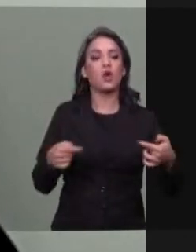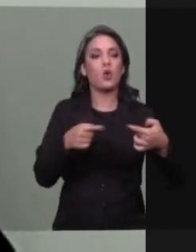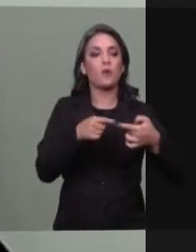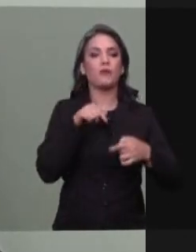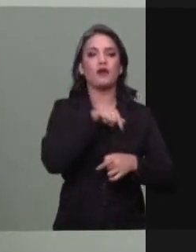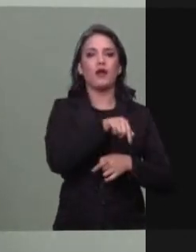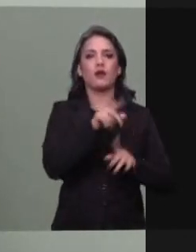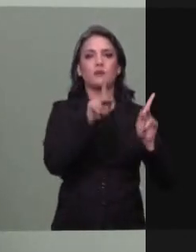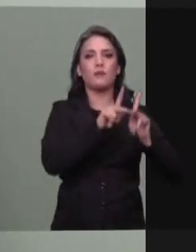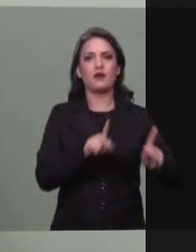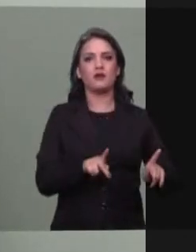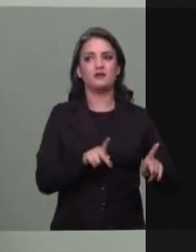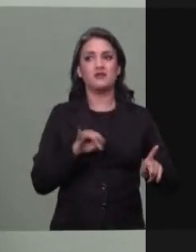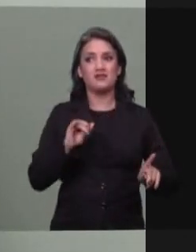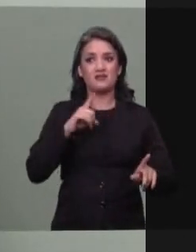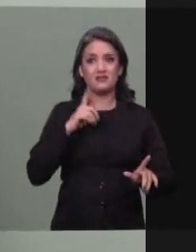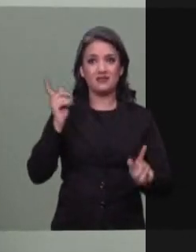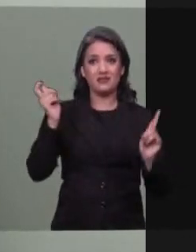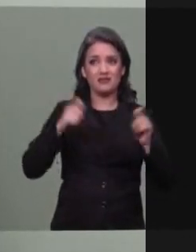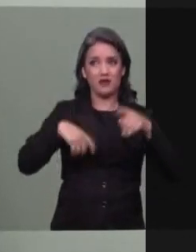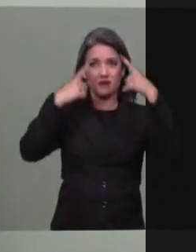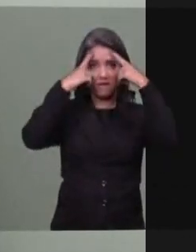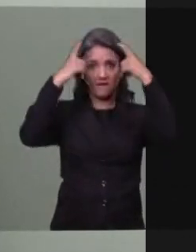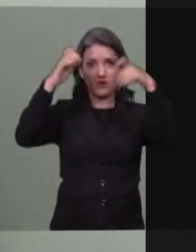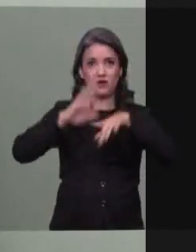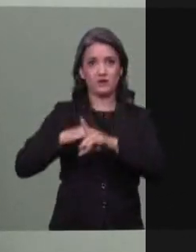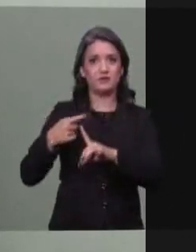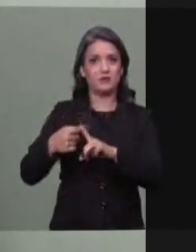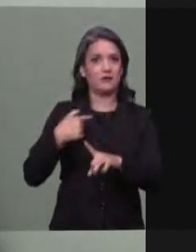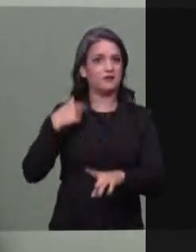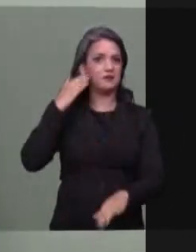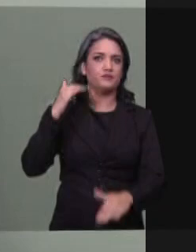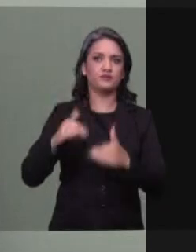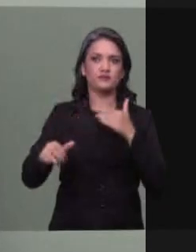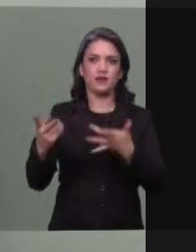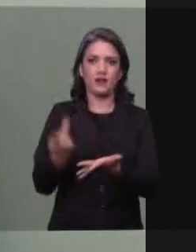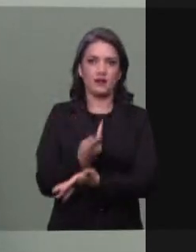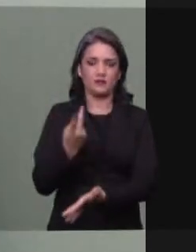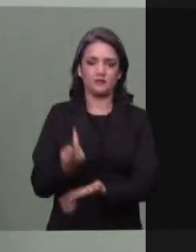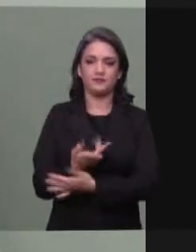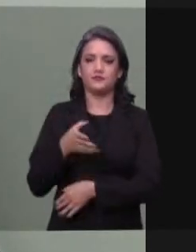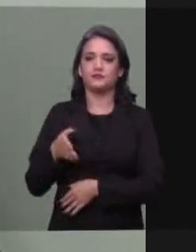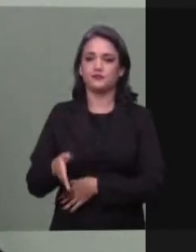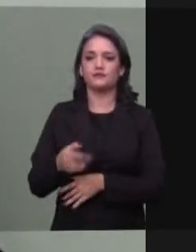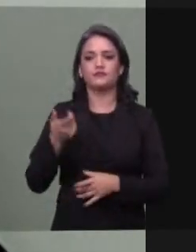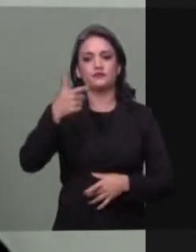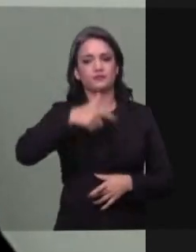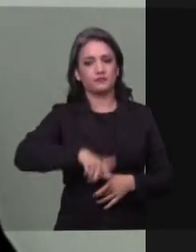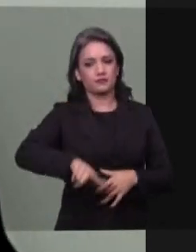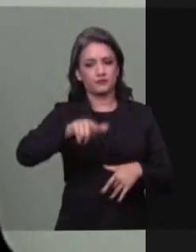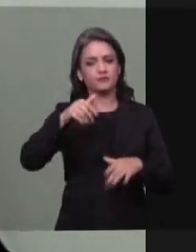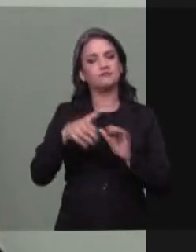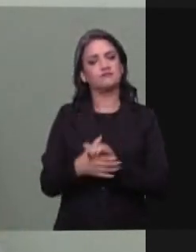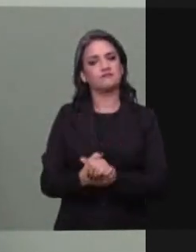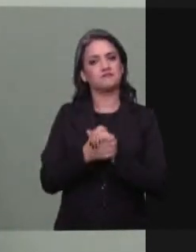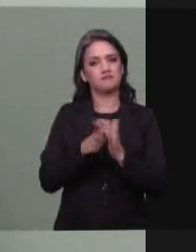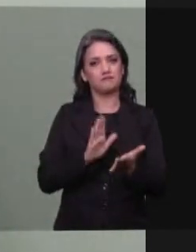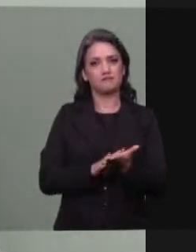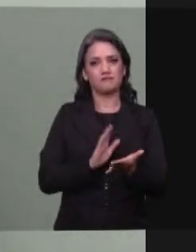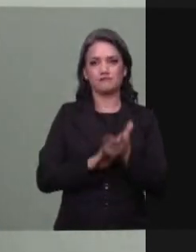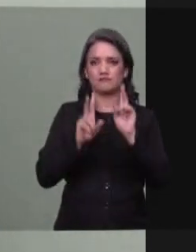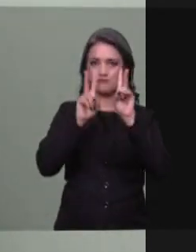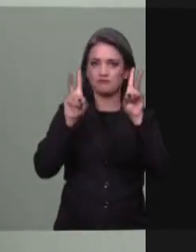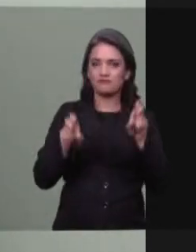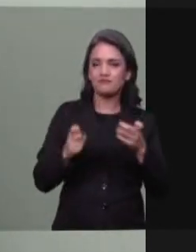mais violência, como Vossa Excelência mostrou em seu voto. Por isso, mais uma vez, cumprimentando Vossa Excelência por ter trazido um tema tão